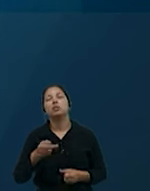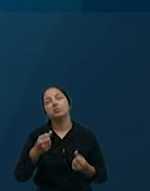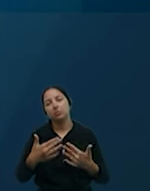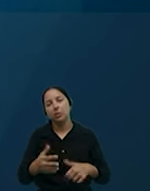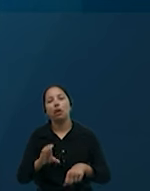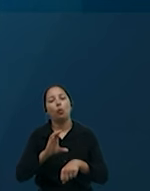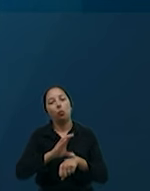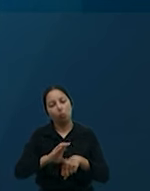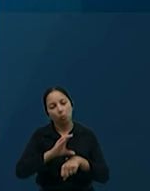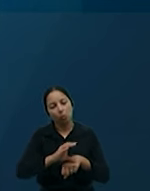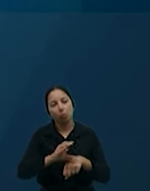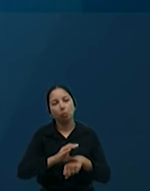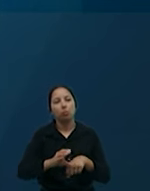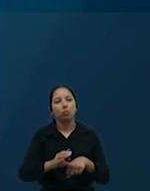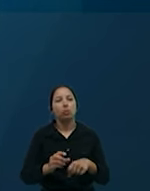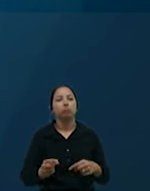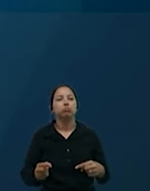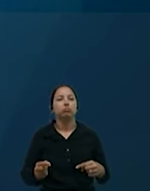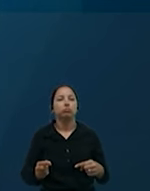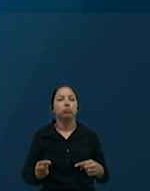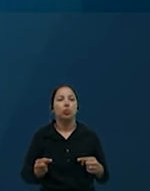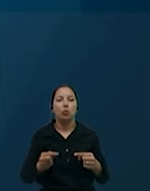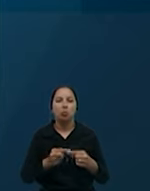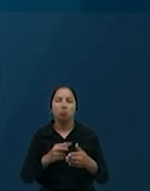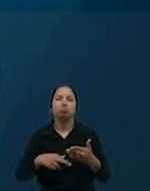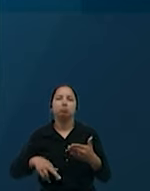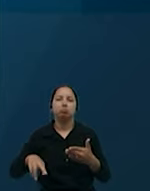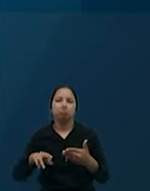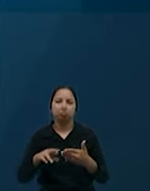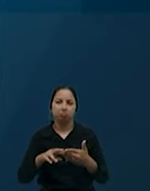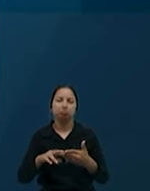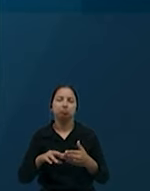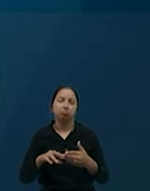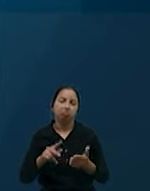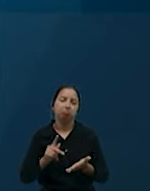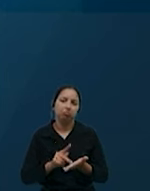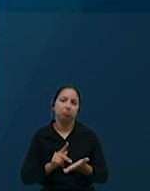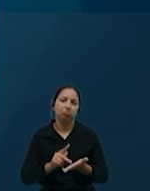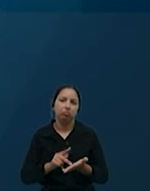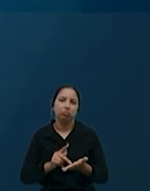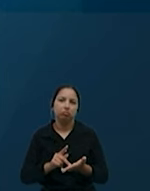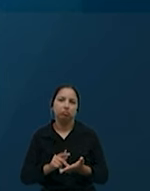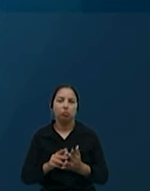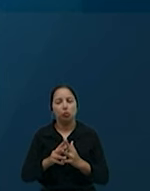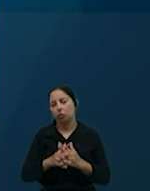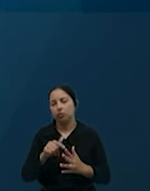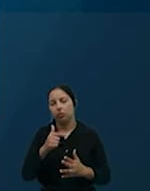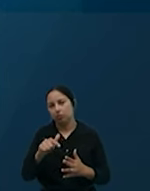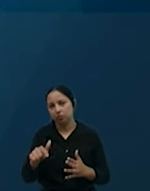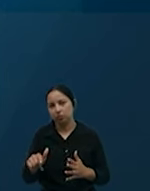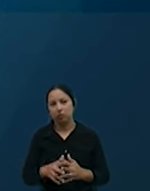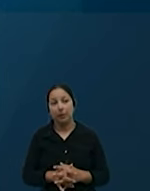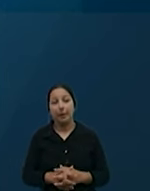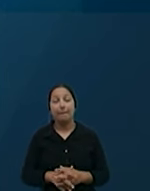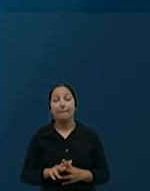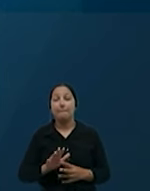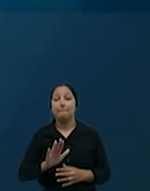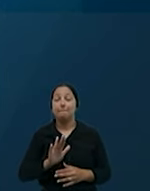cuida, né, do cabimento do recurso ordinário. Quanto a isso, não pode haver dúvida mesmo, né? Mas